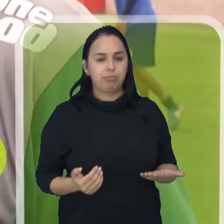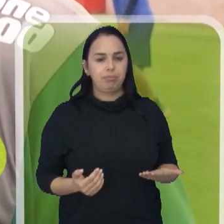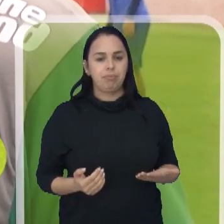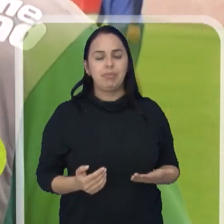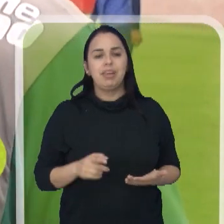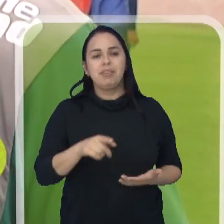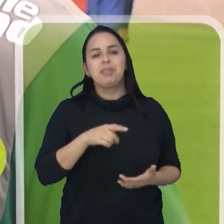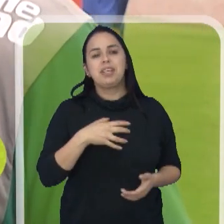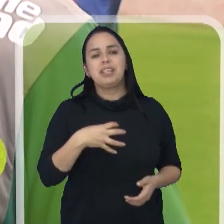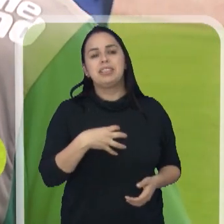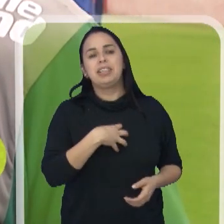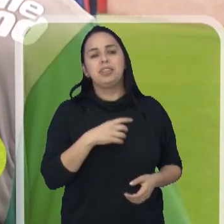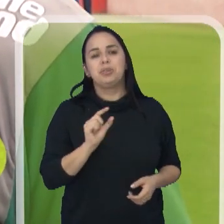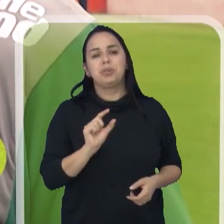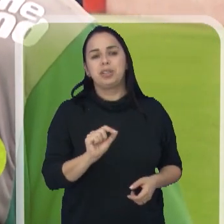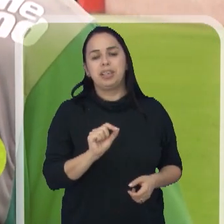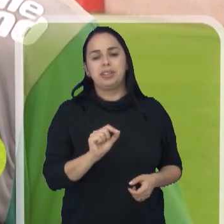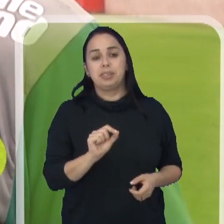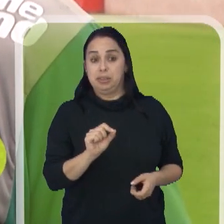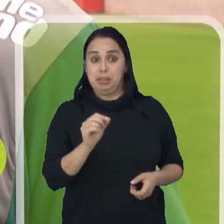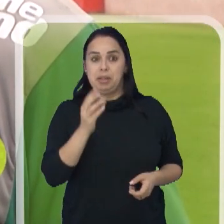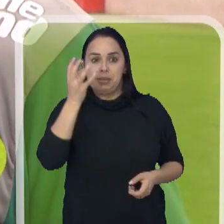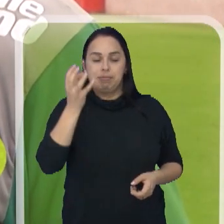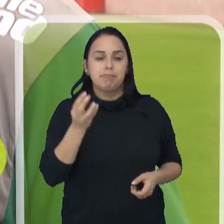hora, o que conta mais, né? Conta mais